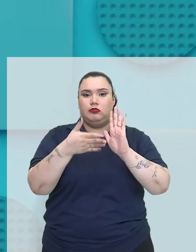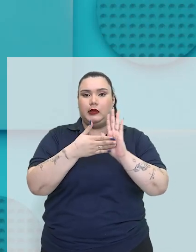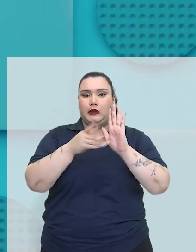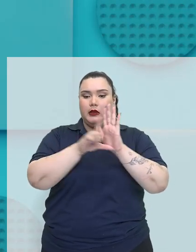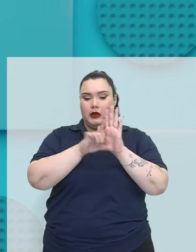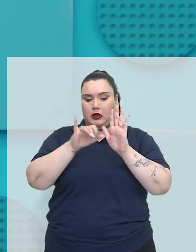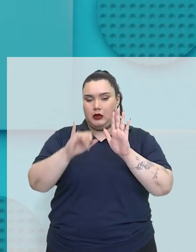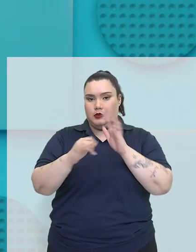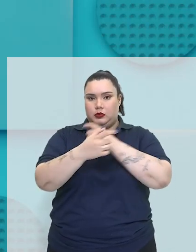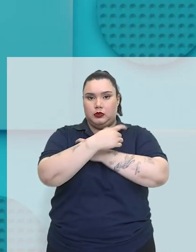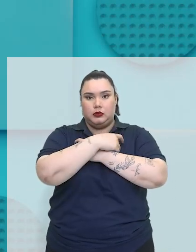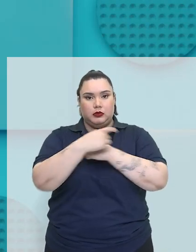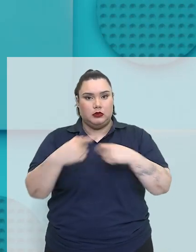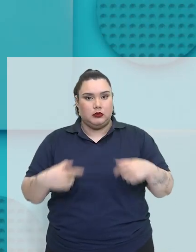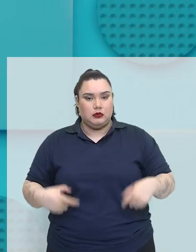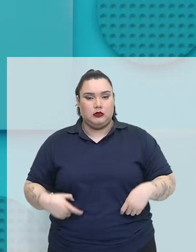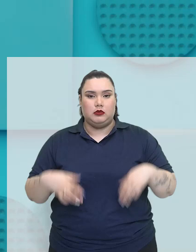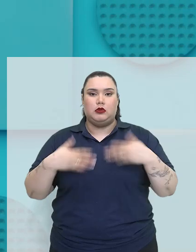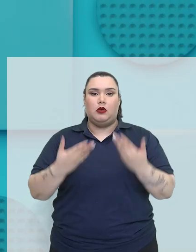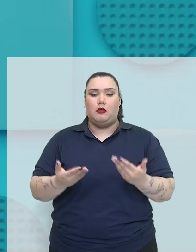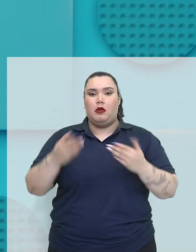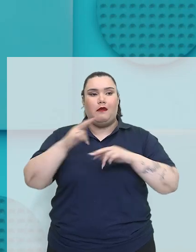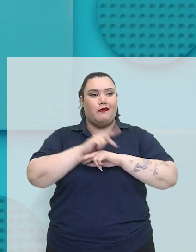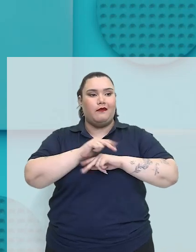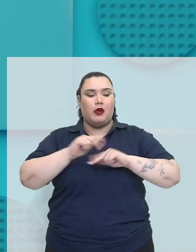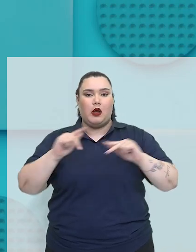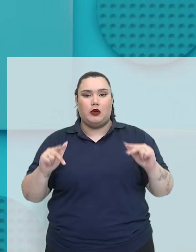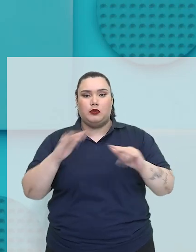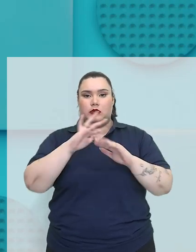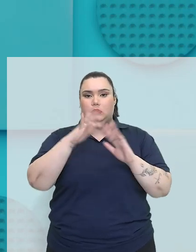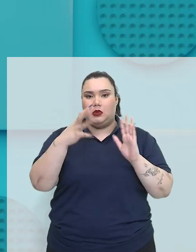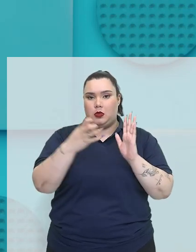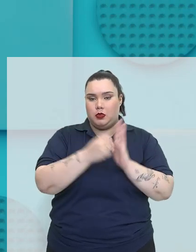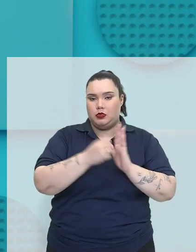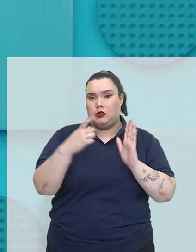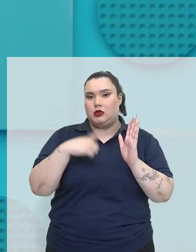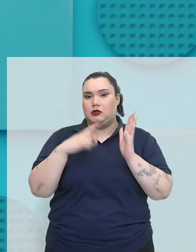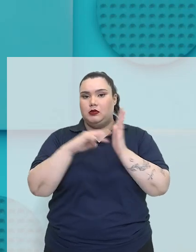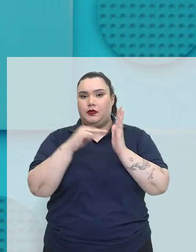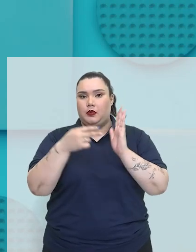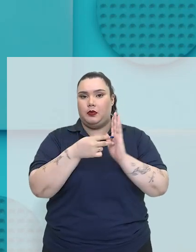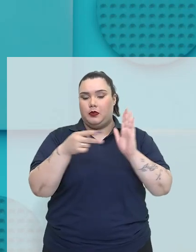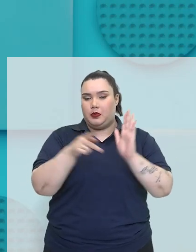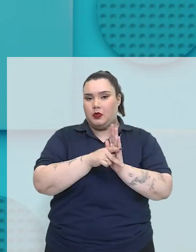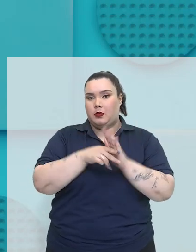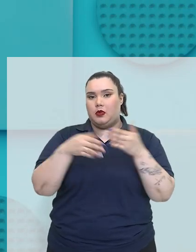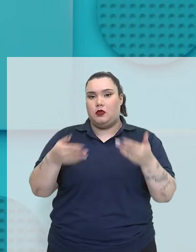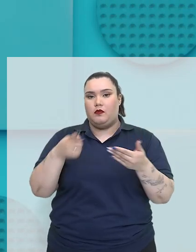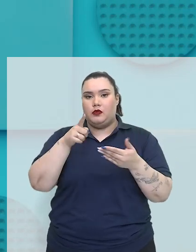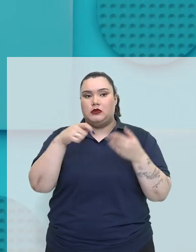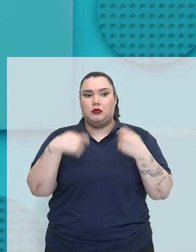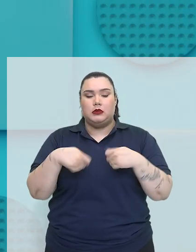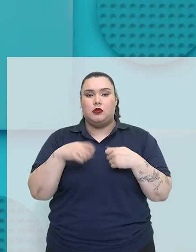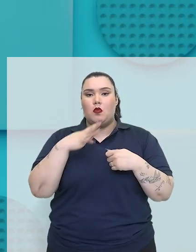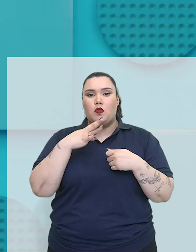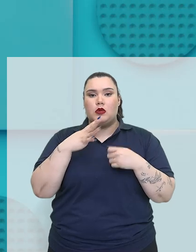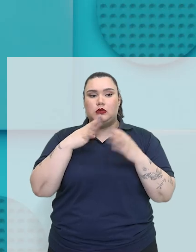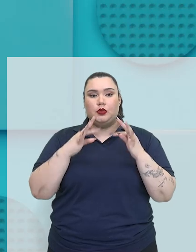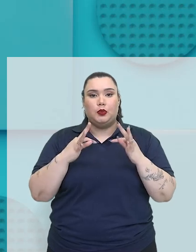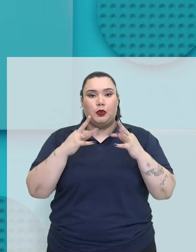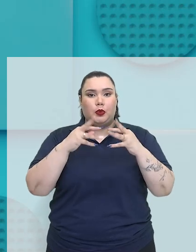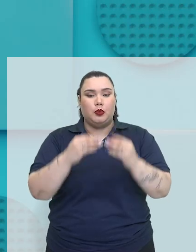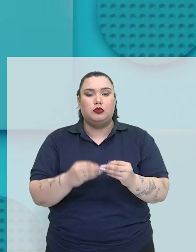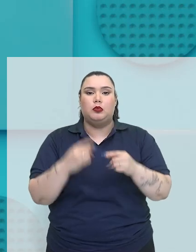trânsito. Então, são vários códigos que estão ali. E é necessário você conhecer cada um deles, porque cada